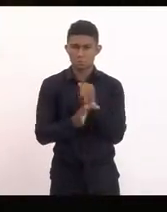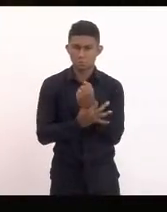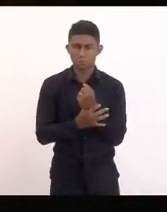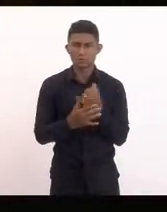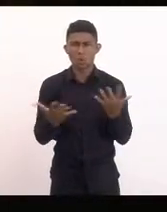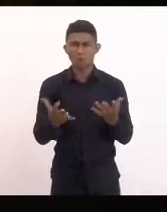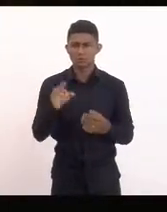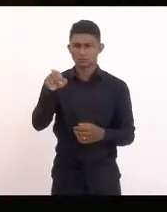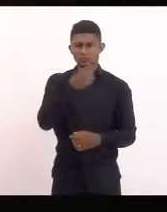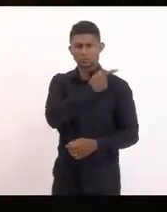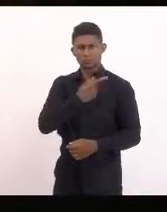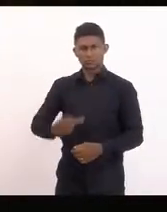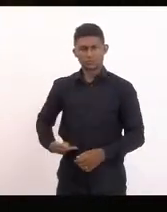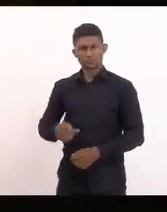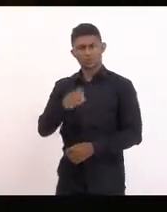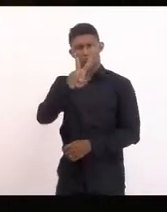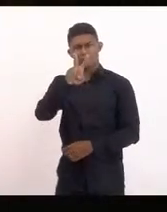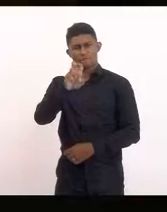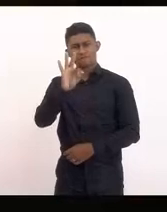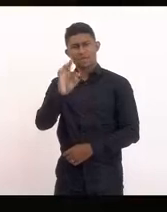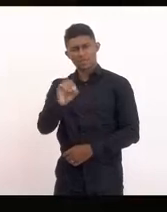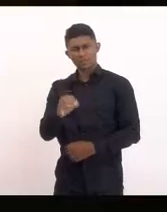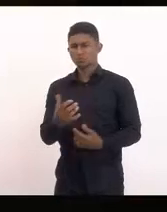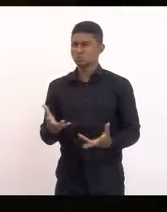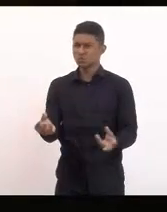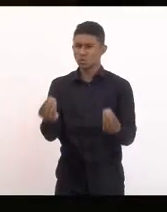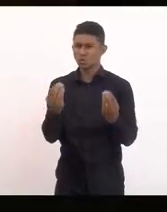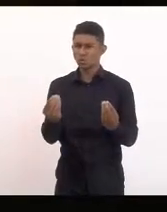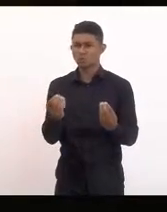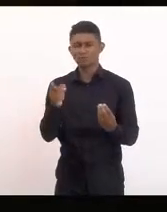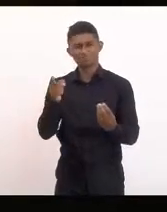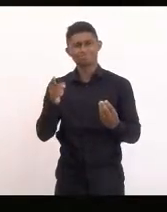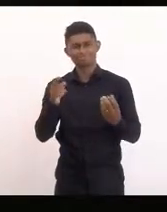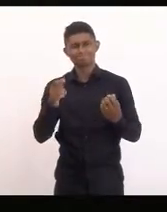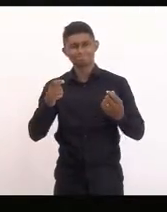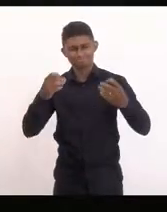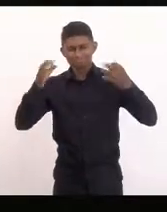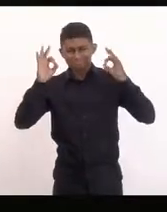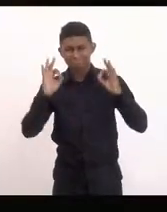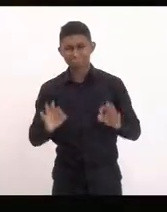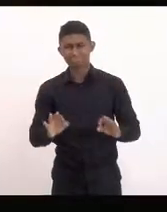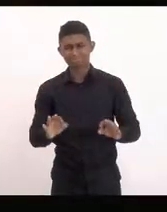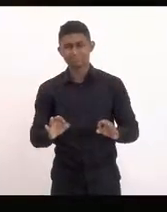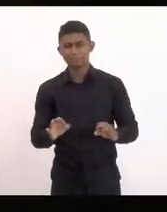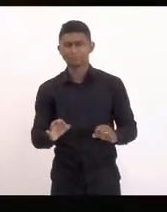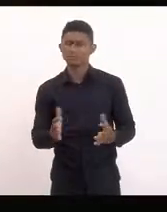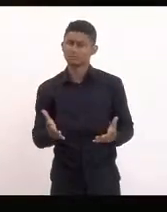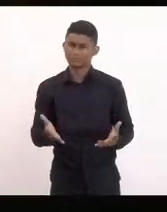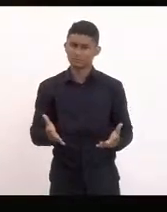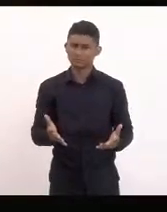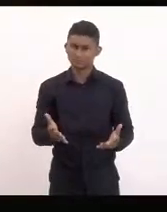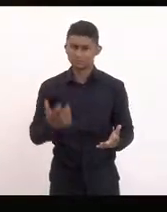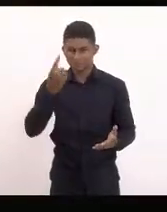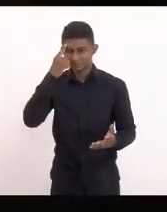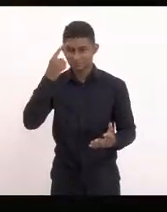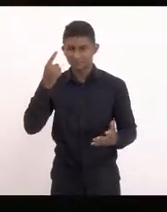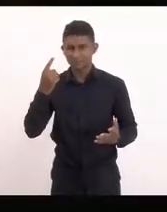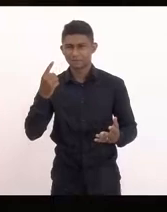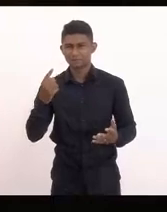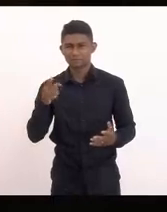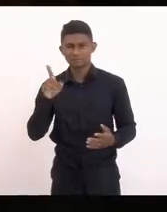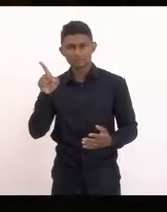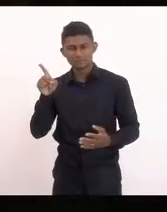governador vetando algo que é tão essencial, e a matemática é muito simples. Conversava agora com a